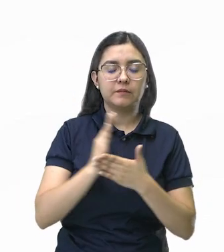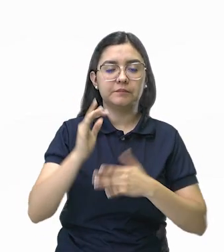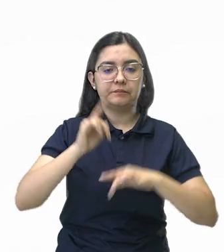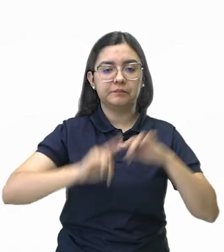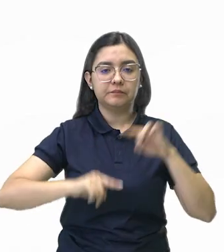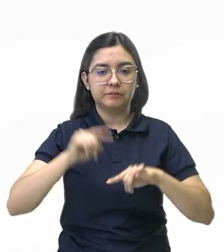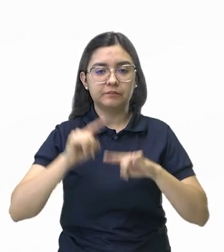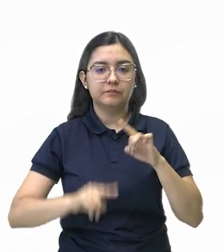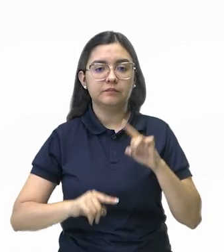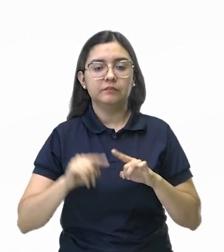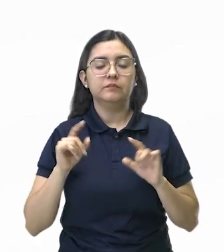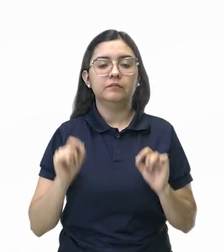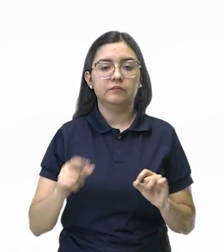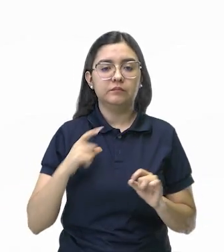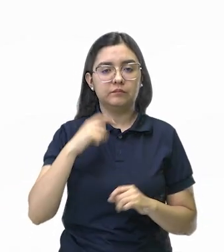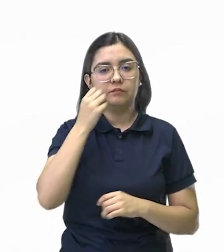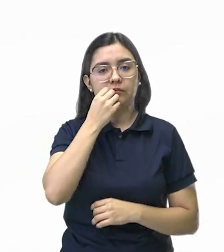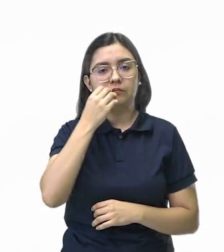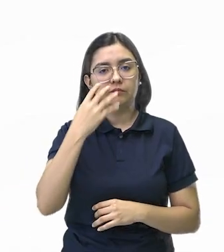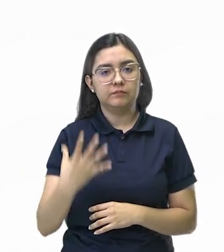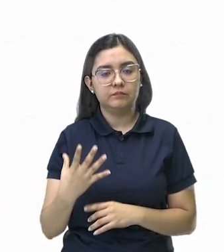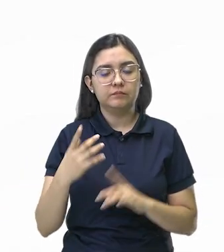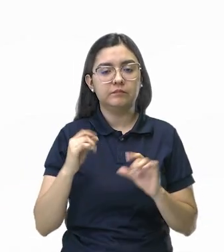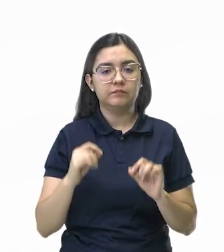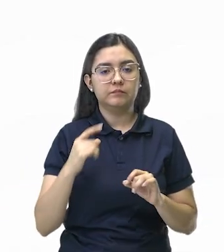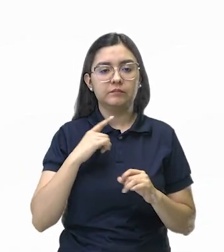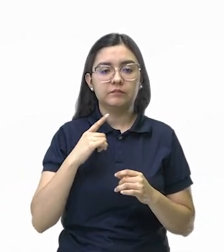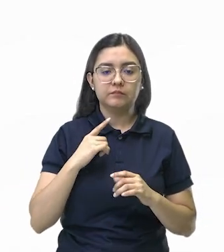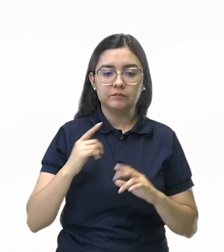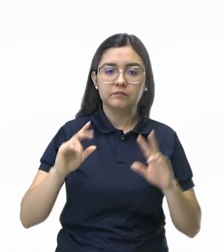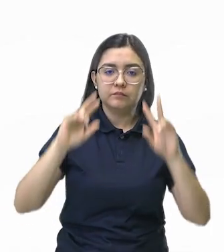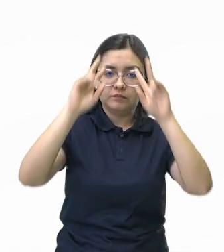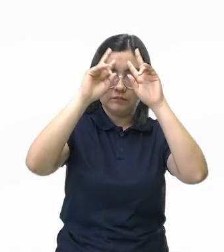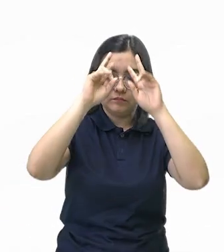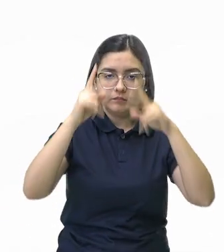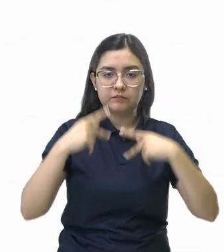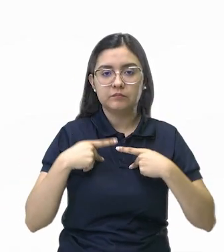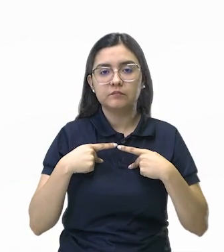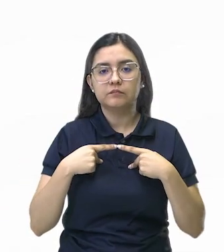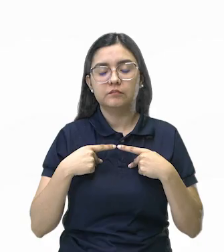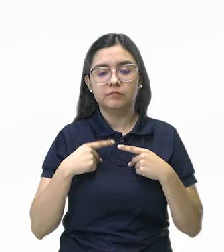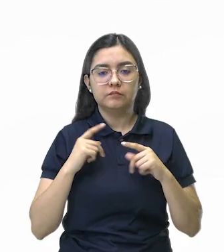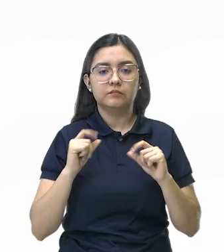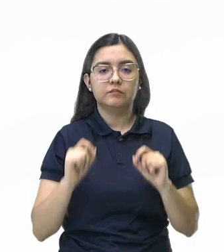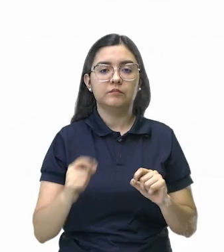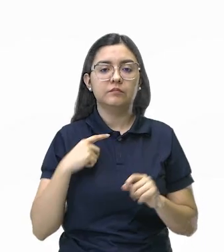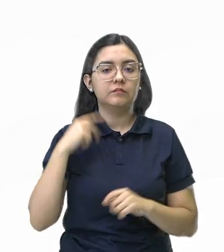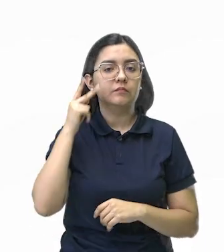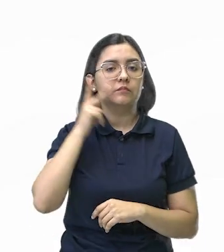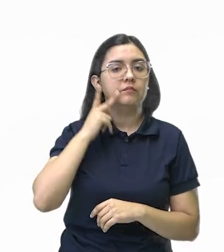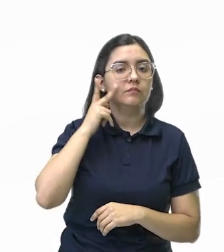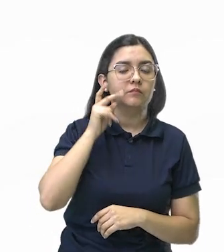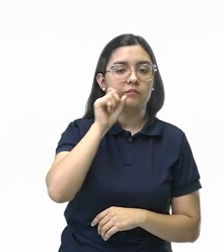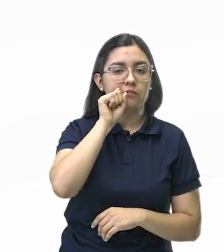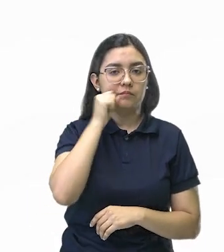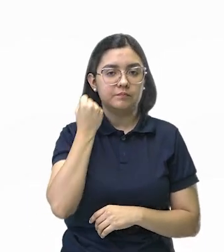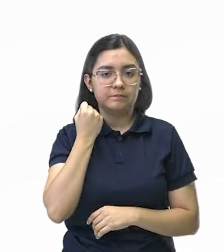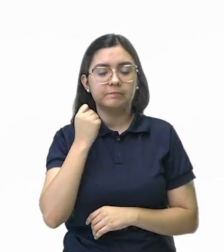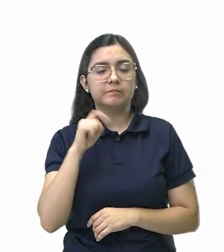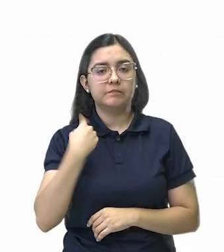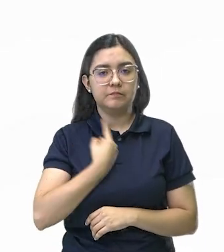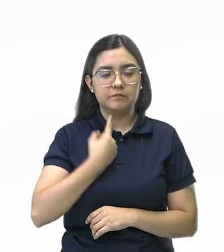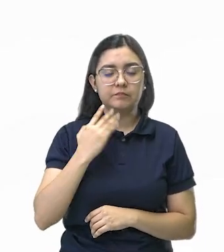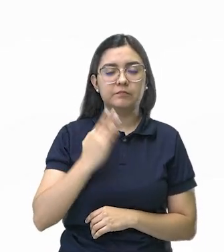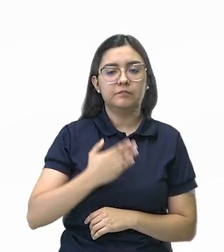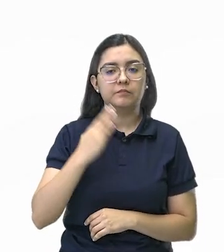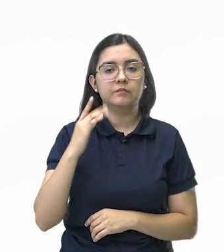produtos que eram aí benéficos para a espécie humana, né, para a humanidade, como vinhos, pães. Então a gente já